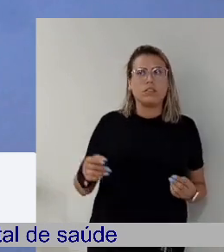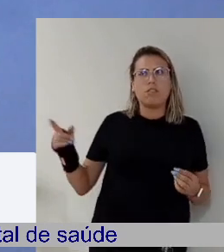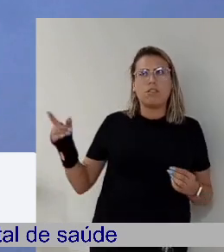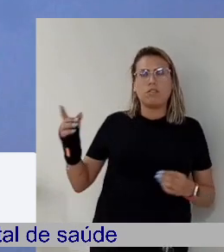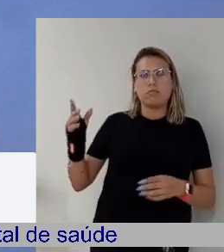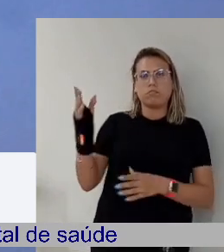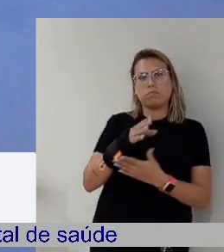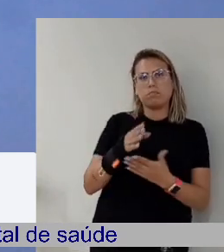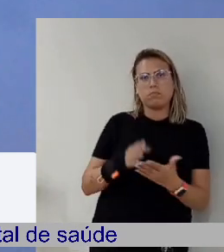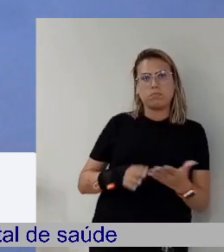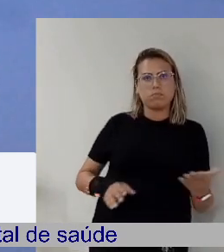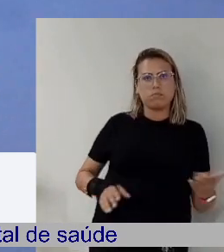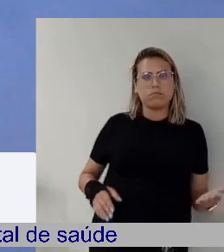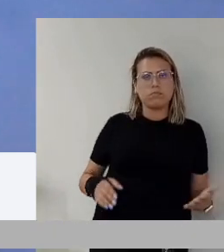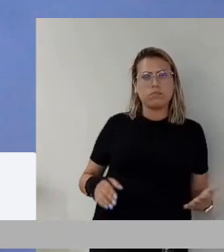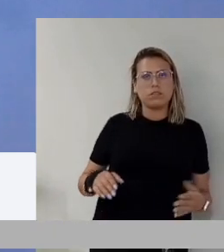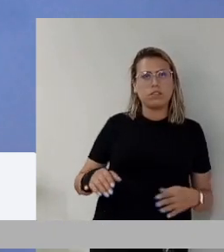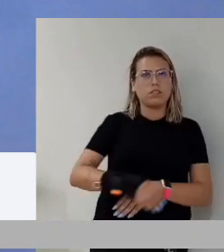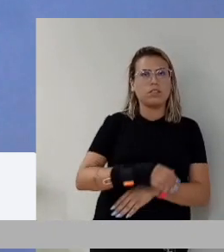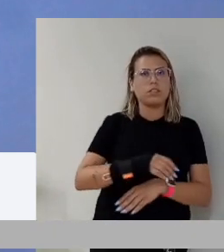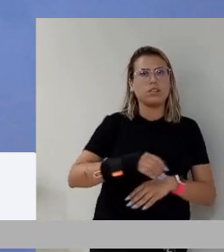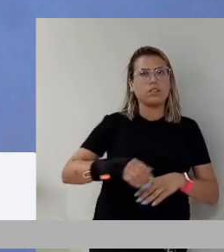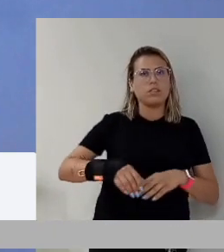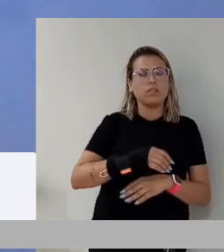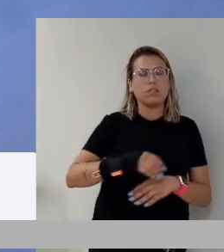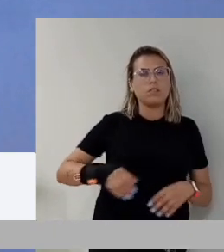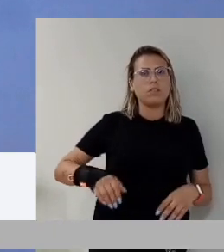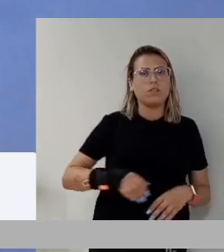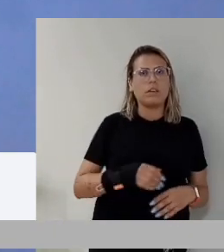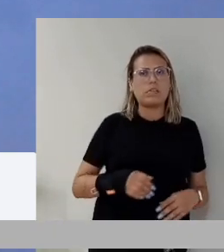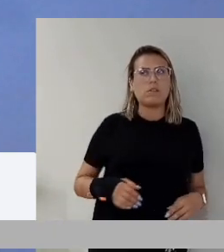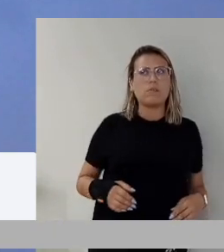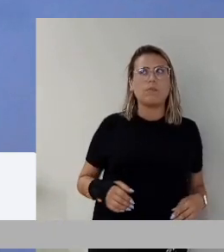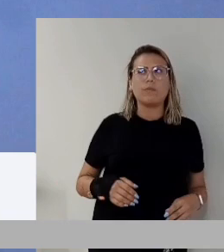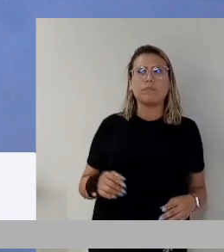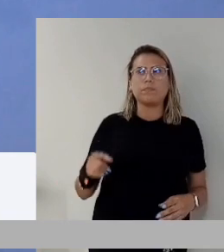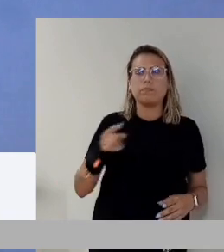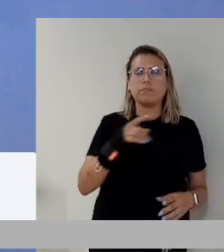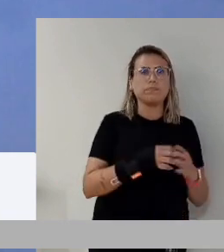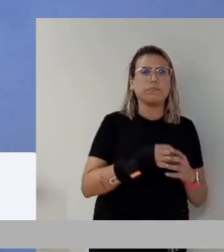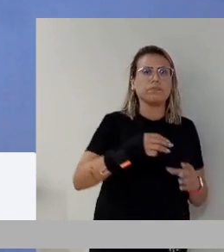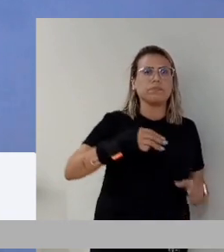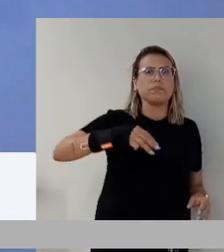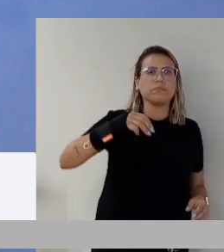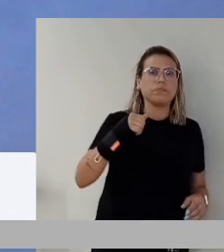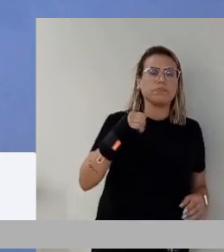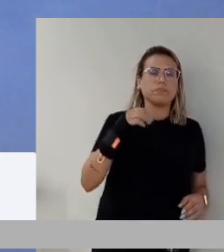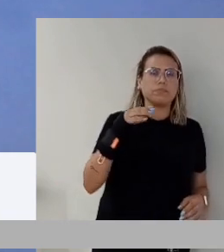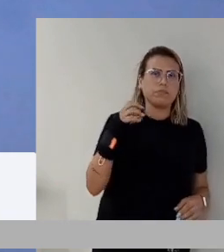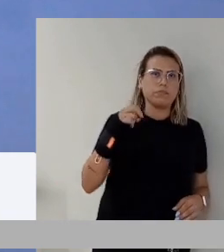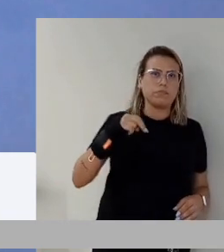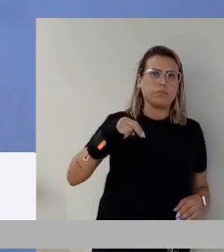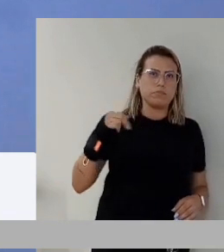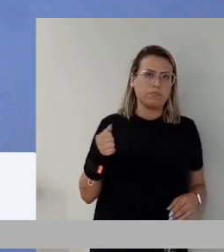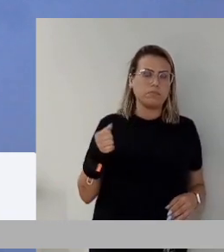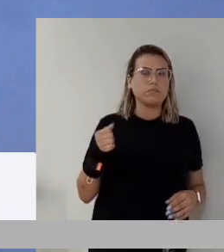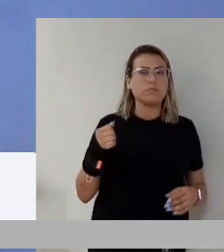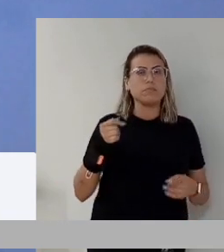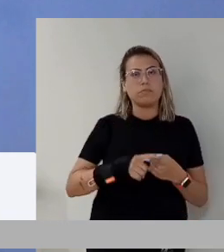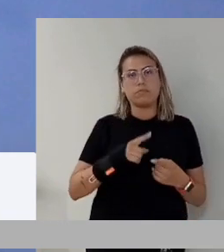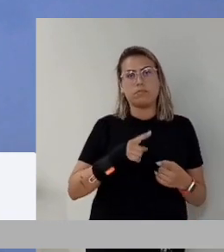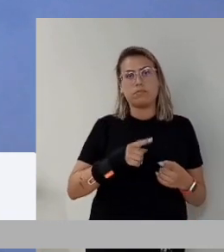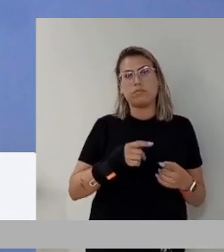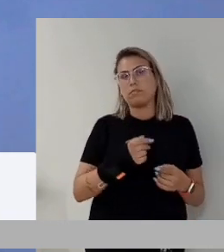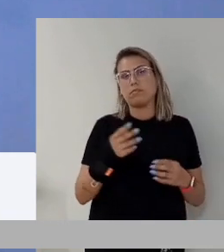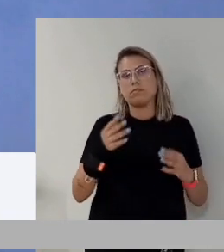lá na Rua Raimundo Gomes de Oliveira ali na na no bairro Macena na qual vários moradores vem nos